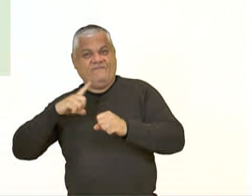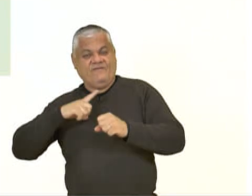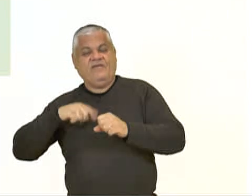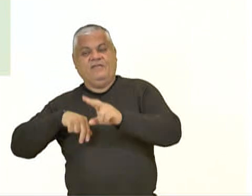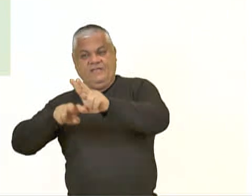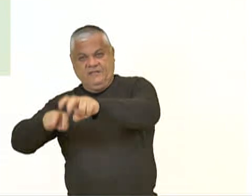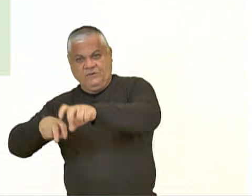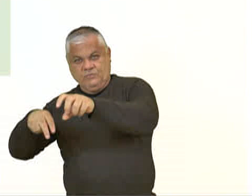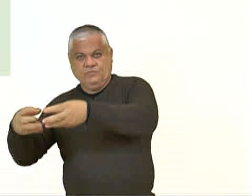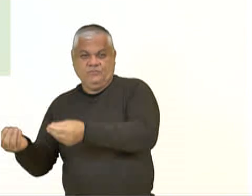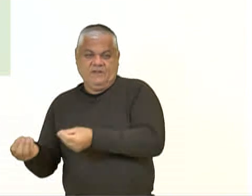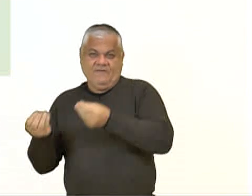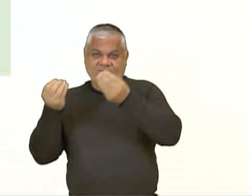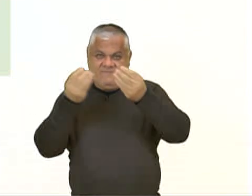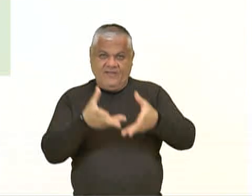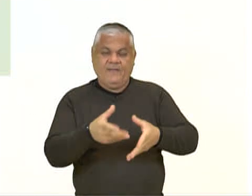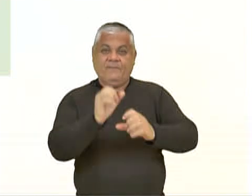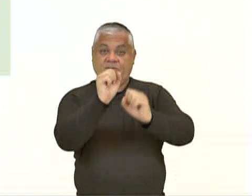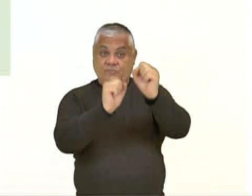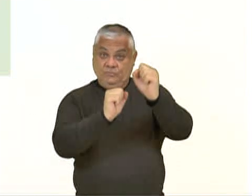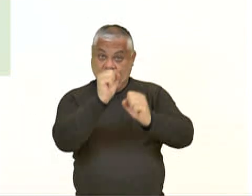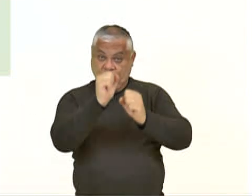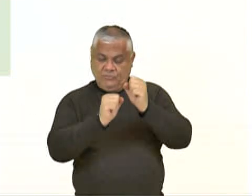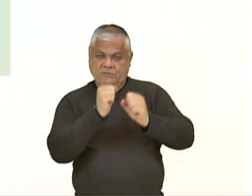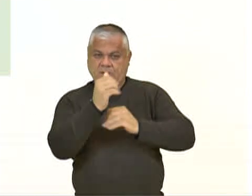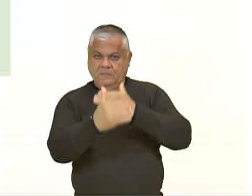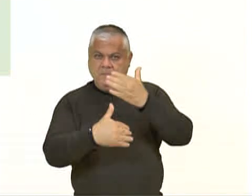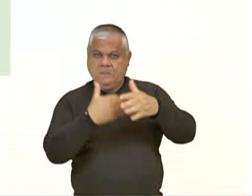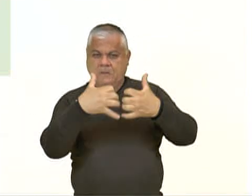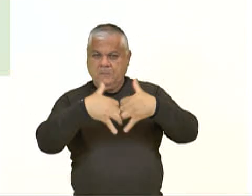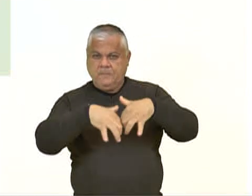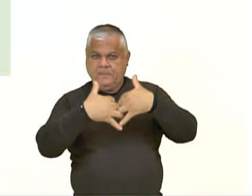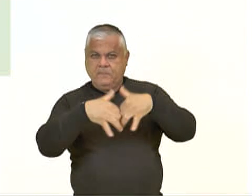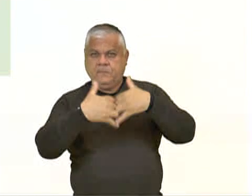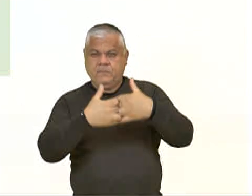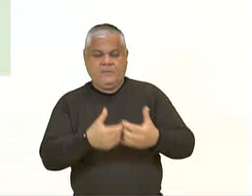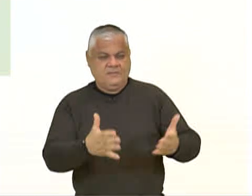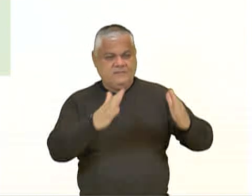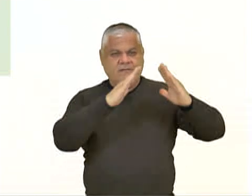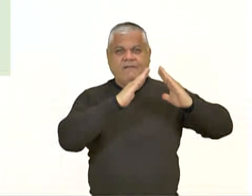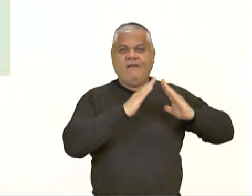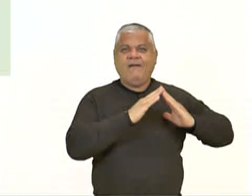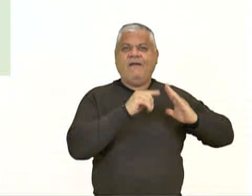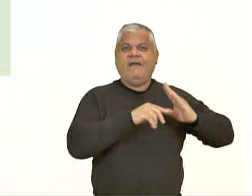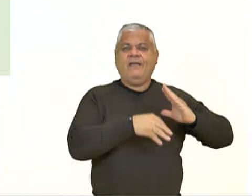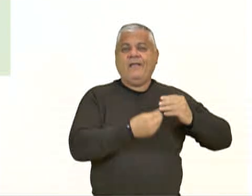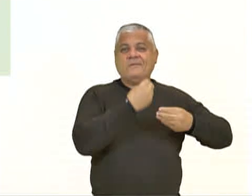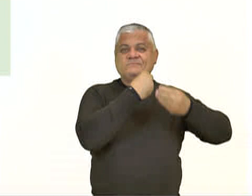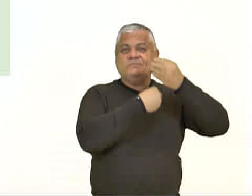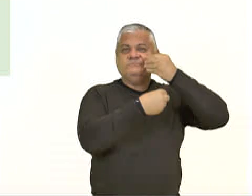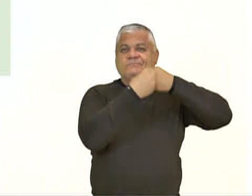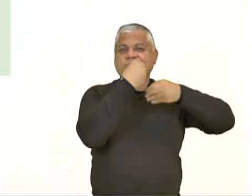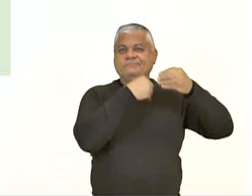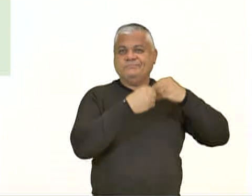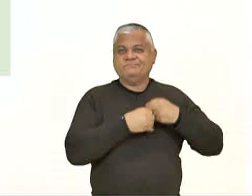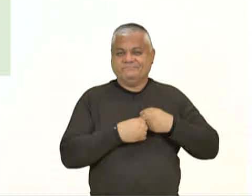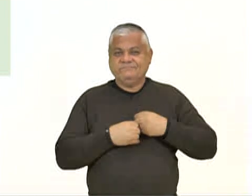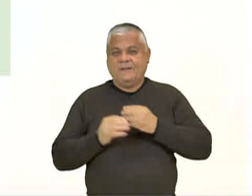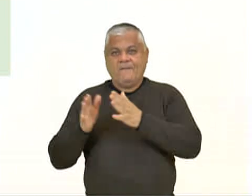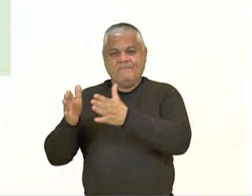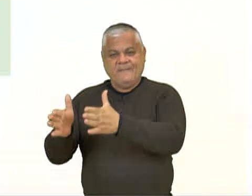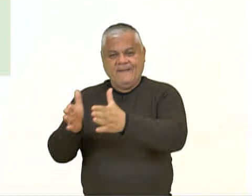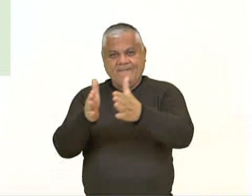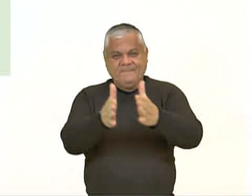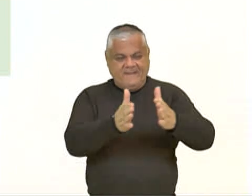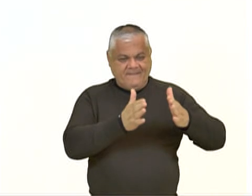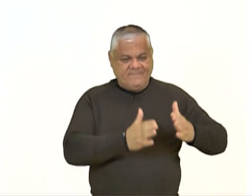agricultura e da pecuária, passa pela indústria e chega para nós consumirmos esses produtos, né? Então, uma relação